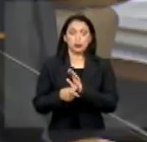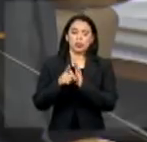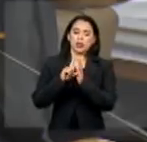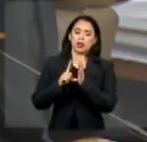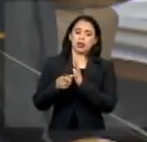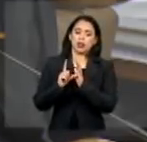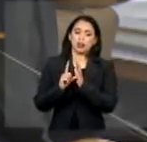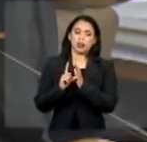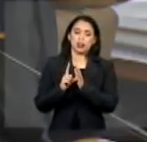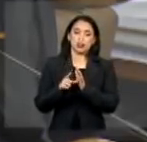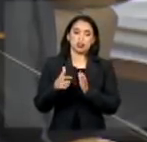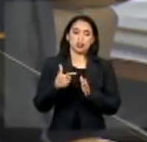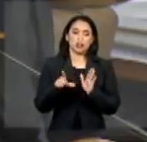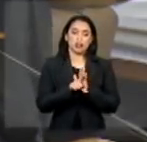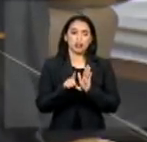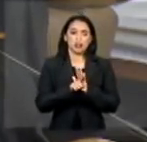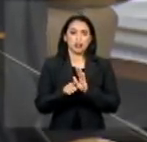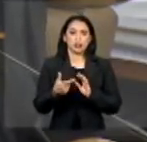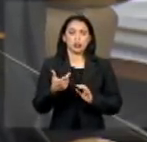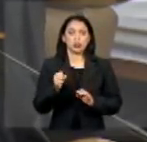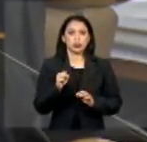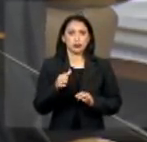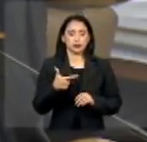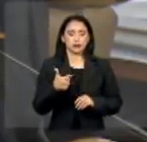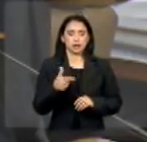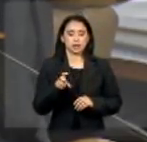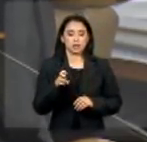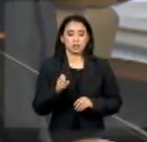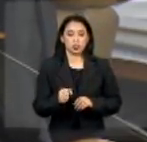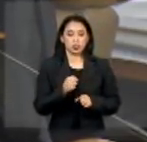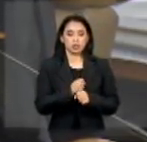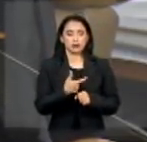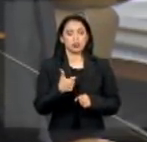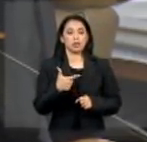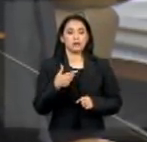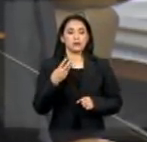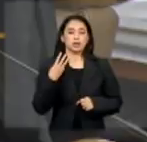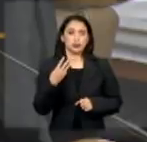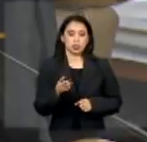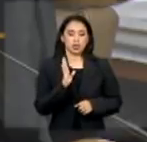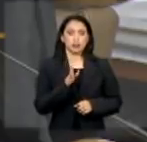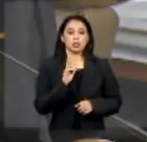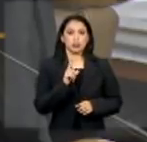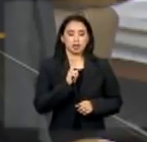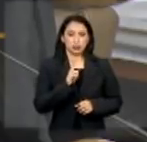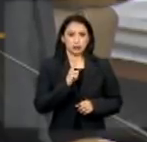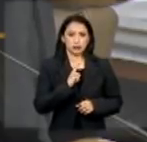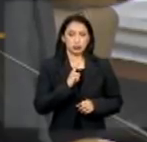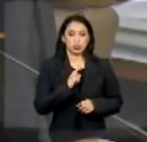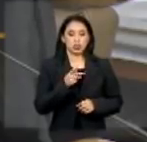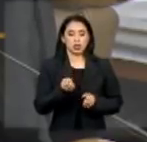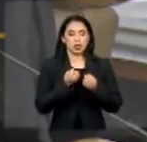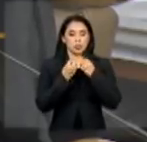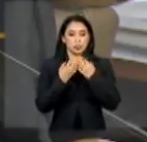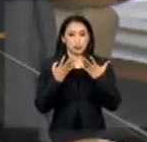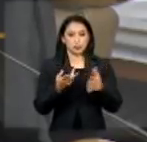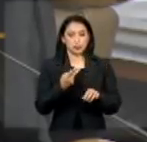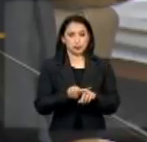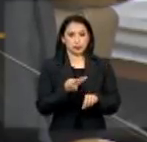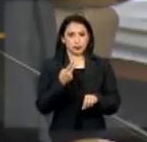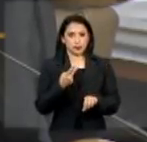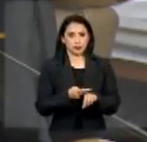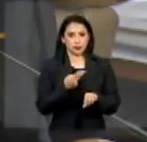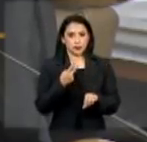12.850 de 2013 já previam a possibilidade de concessão de sanção premial correspondente à